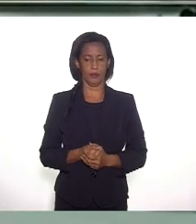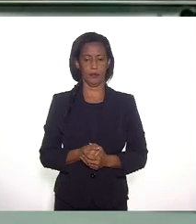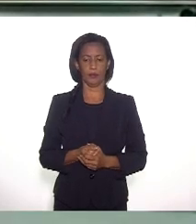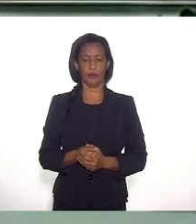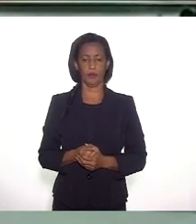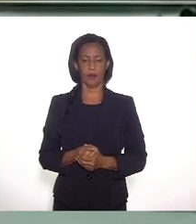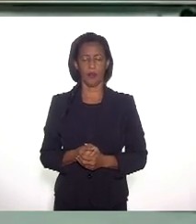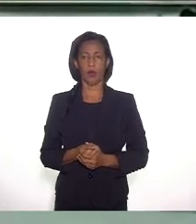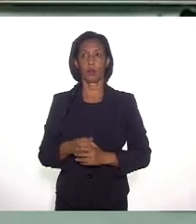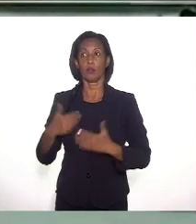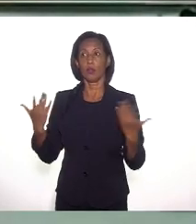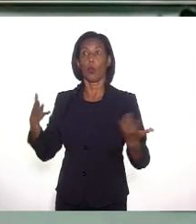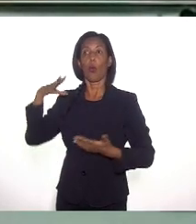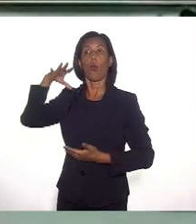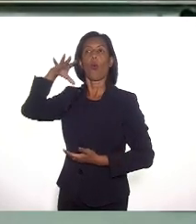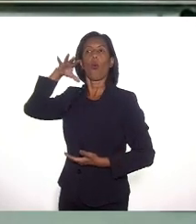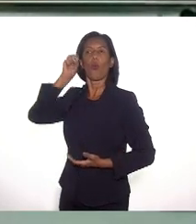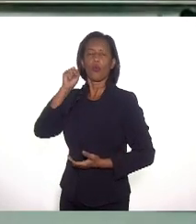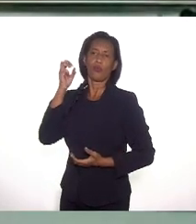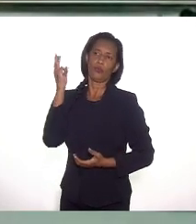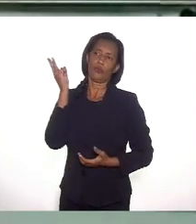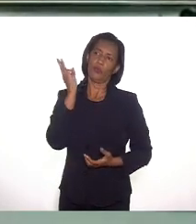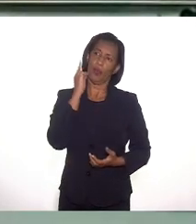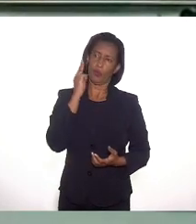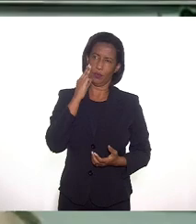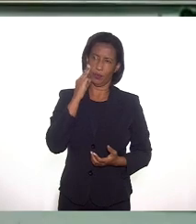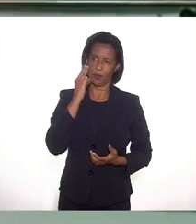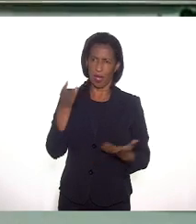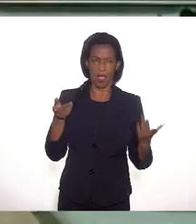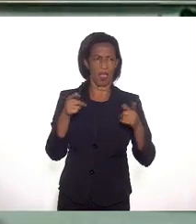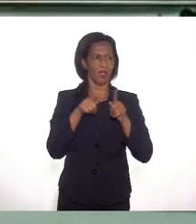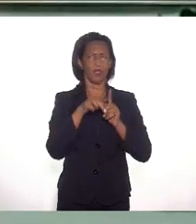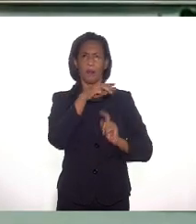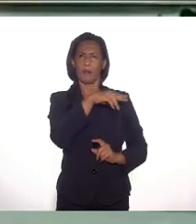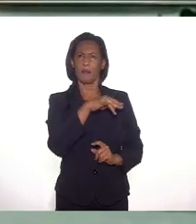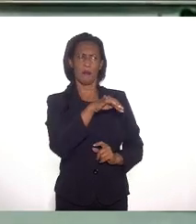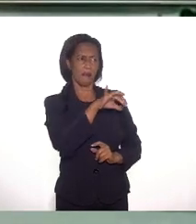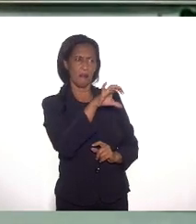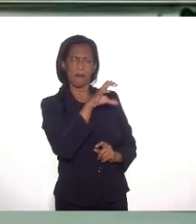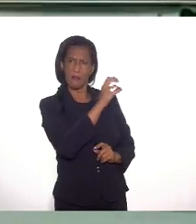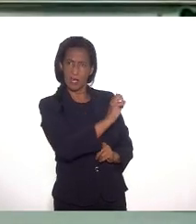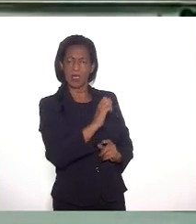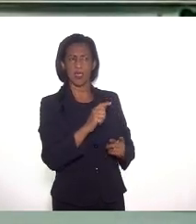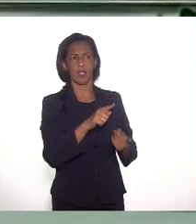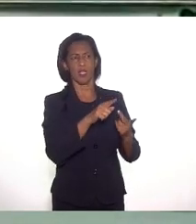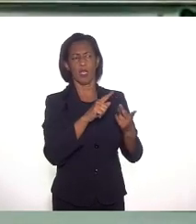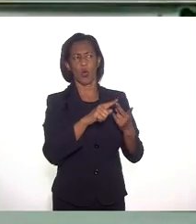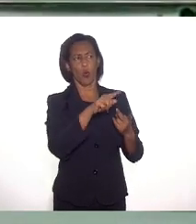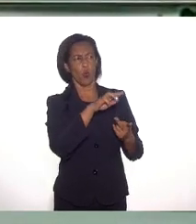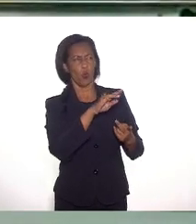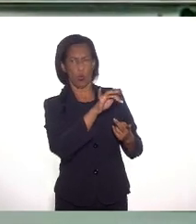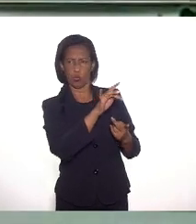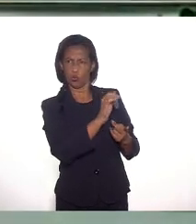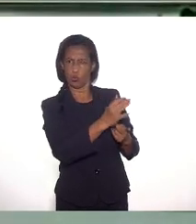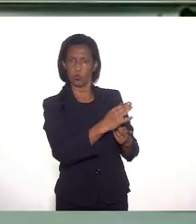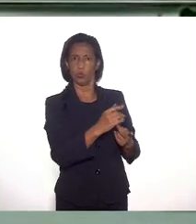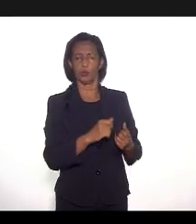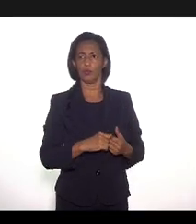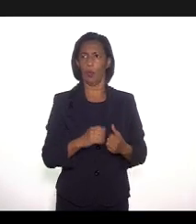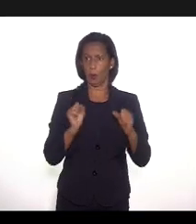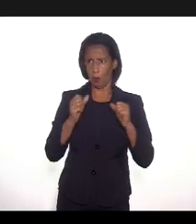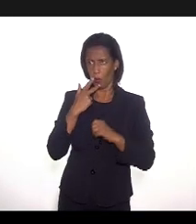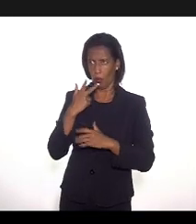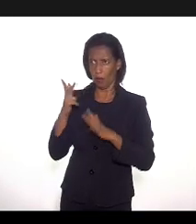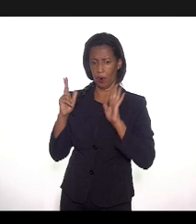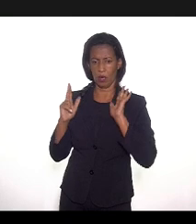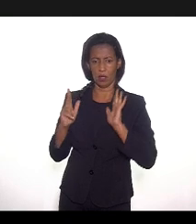ouvindo aqui o Waldeck, inclusive essa última intervenção do Mick e a do Washington. Posso falar,